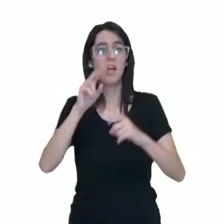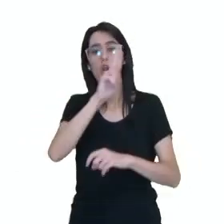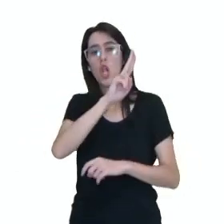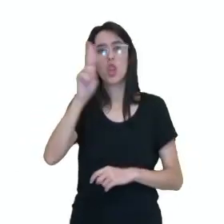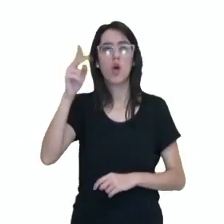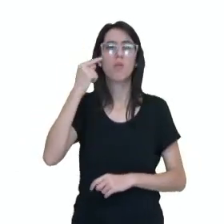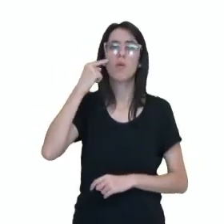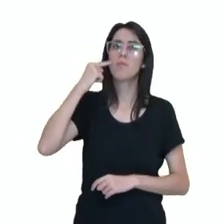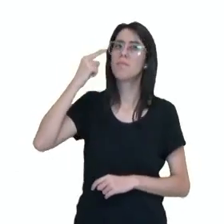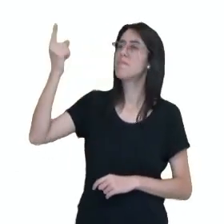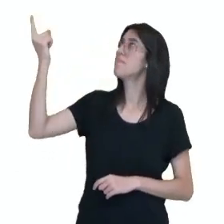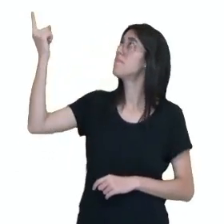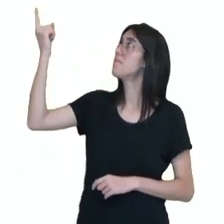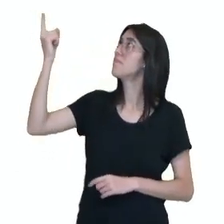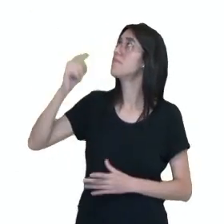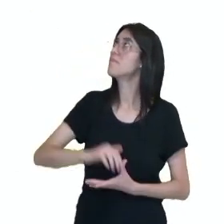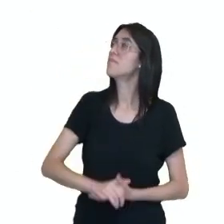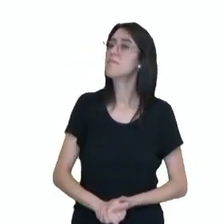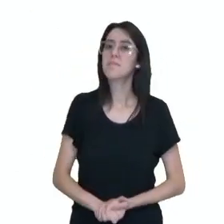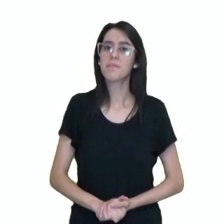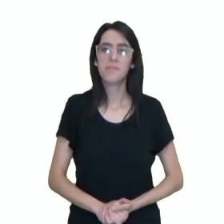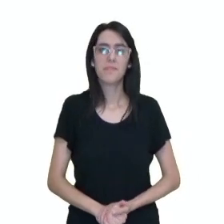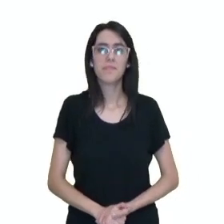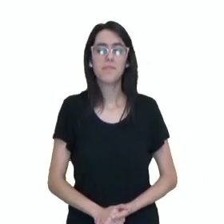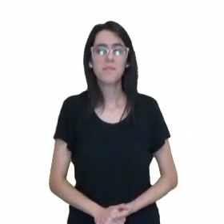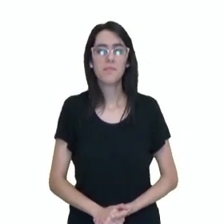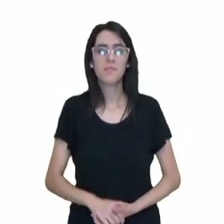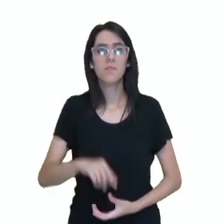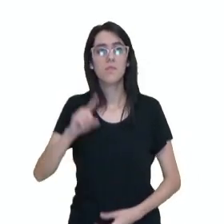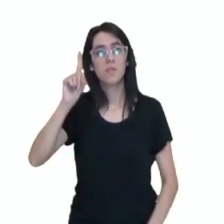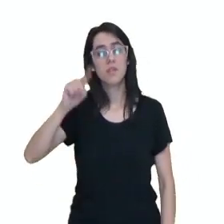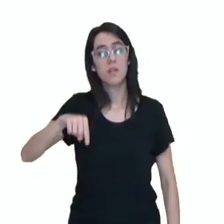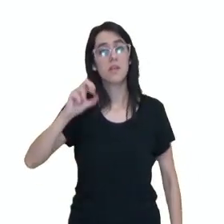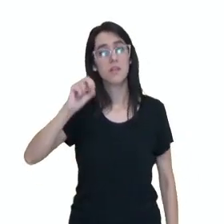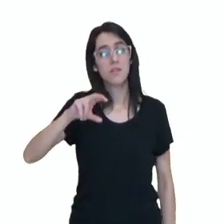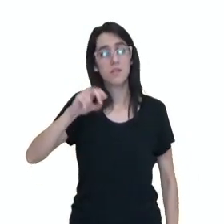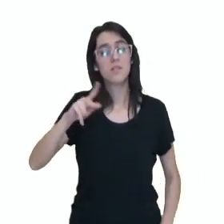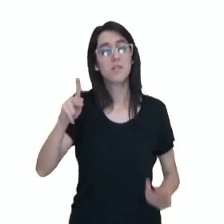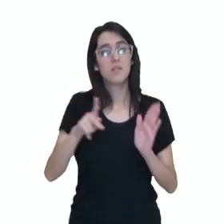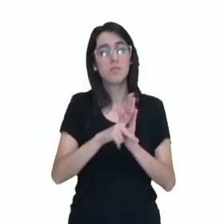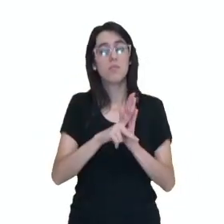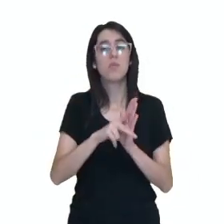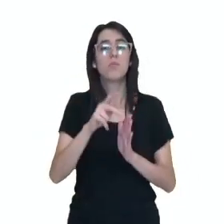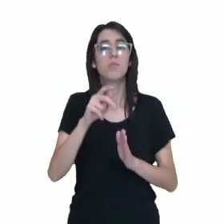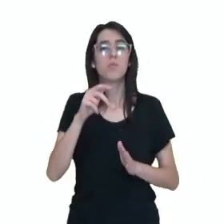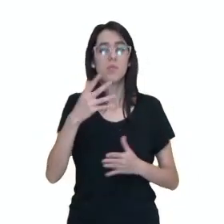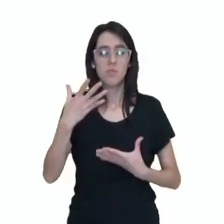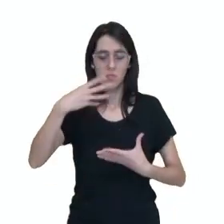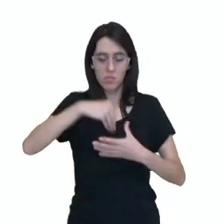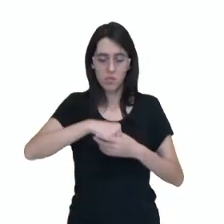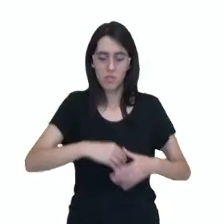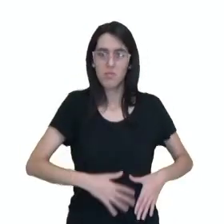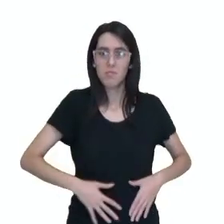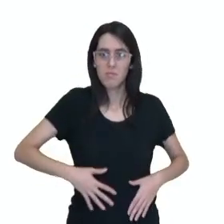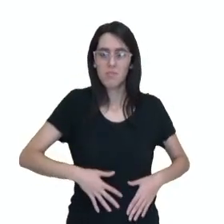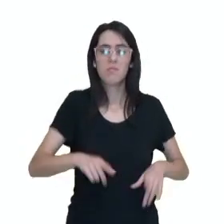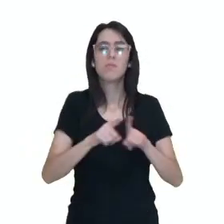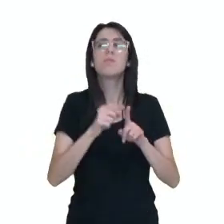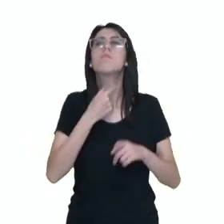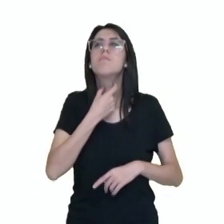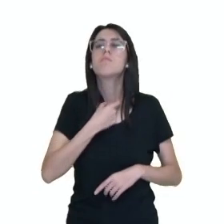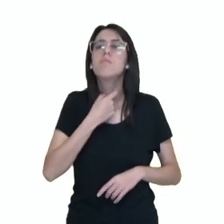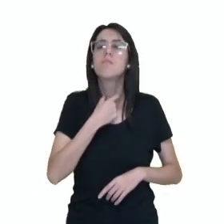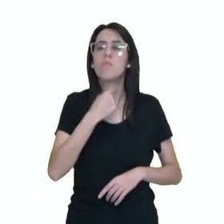gonorreia Neisseria gonorrhoeae, tá? São infecções que atingem os órgãos genitais, a garganta, os olhos e geralmente elas causam,